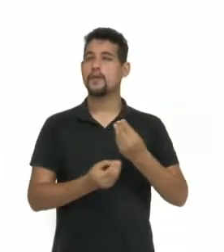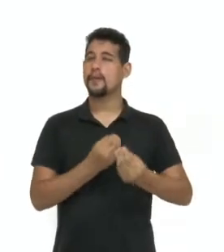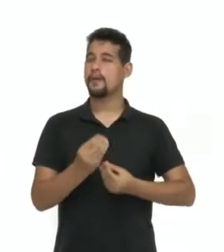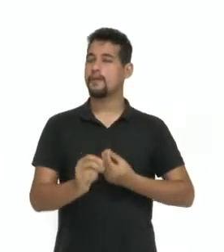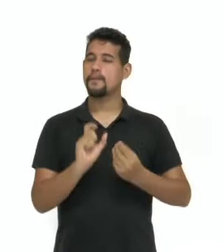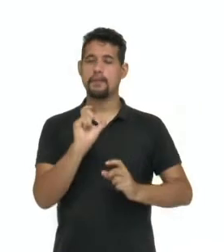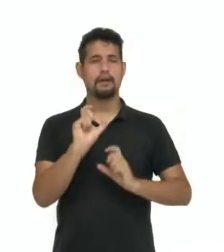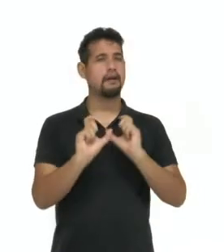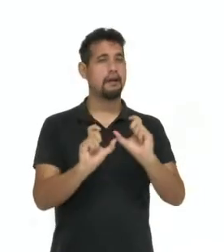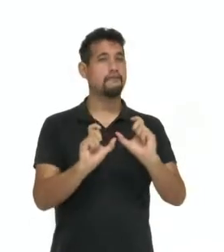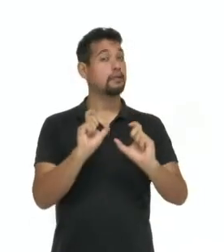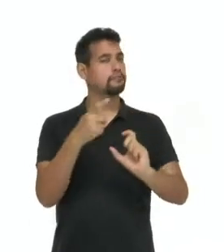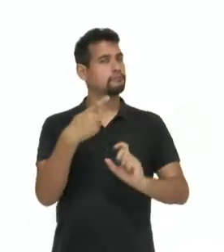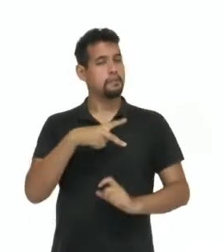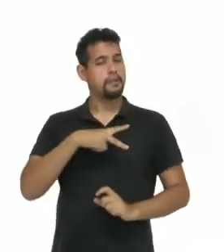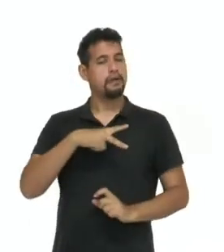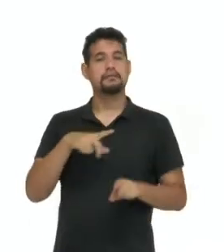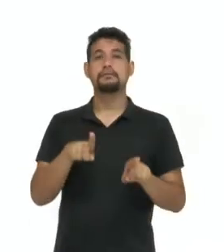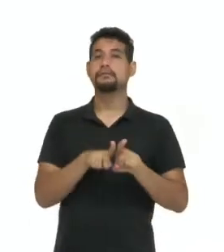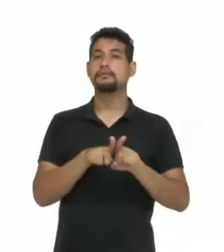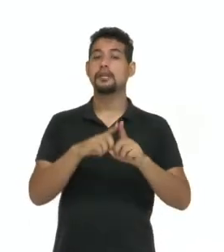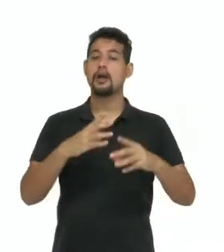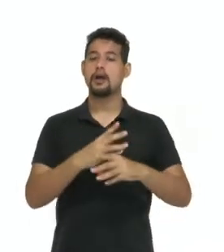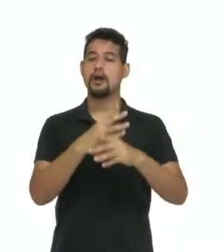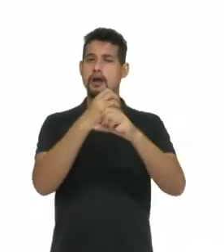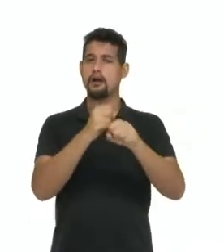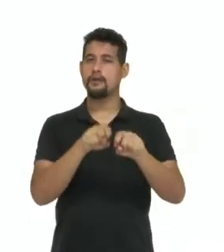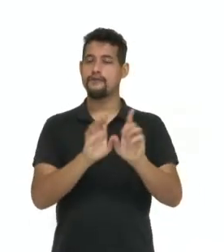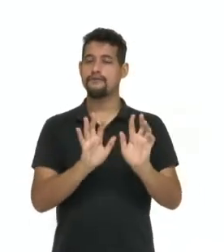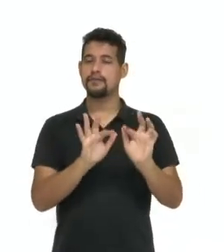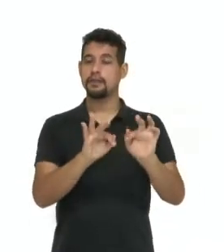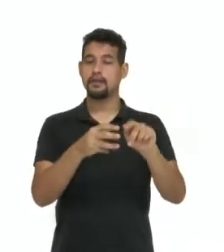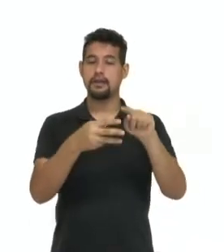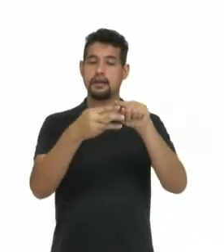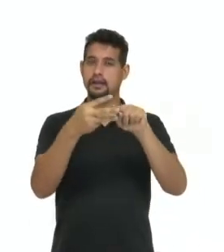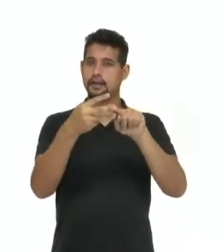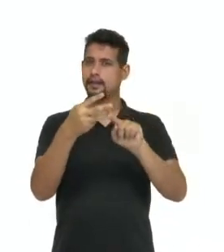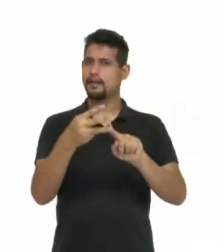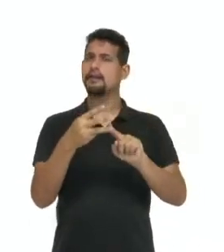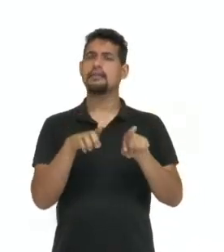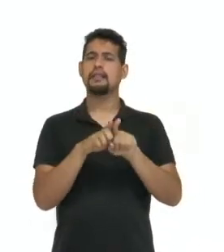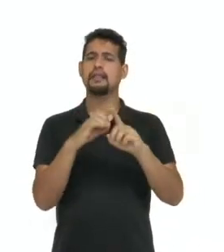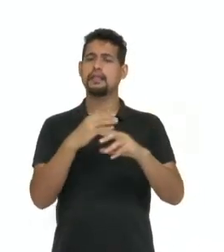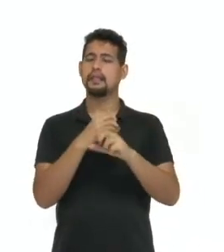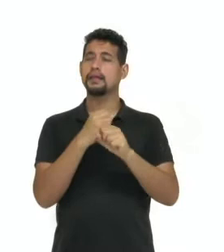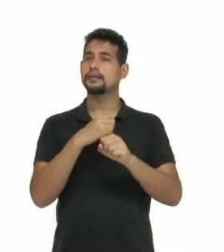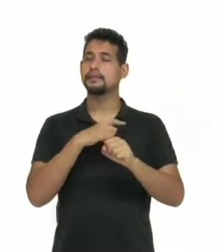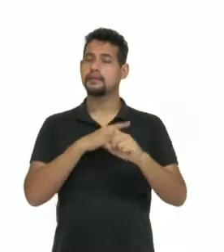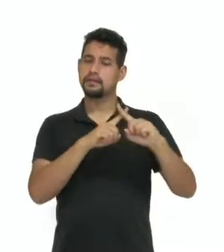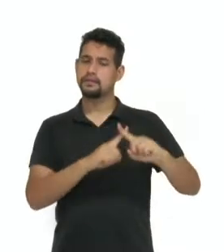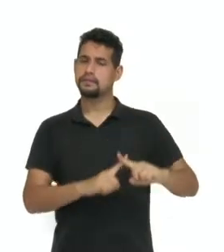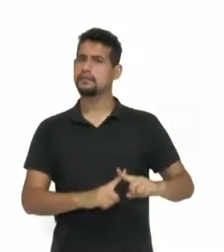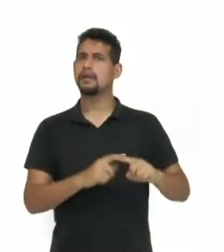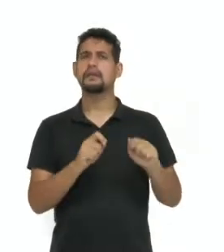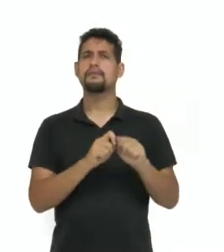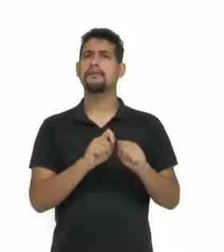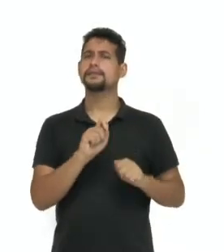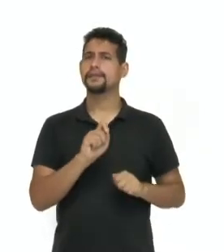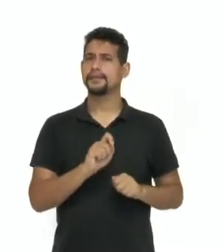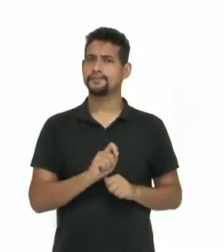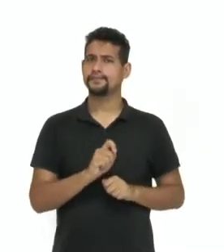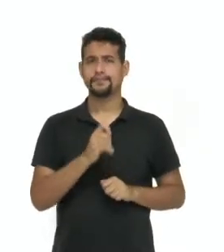próprias palavras. Somar mais pontos ao final de 3 rounds, caso o adversário vá a